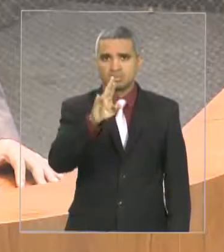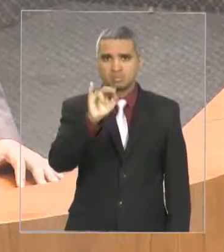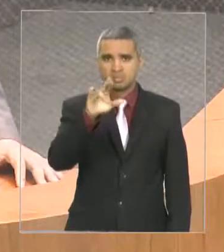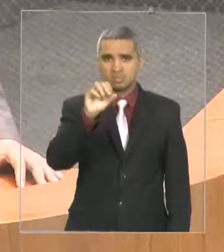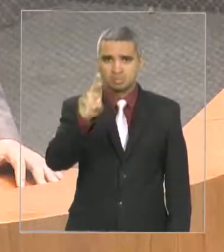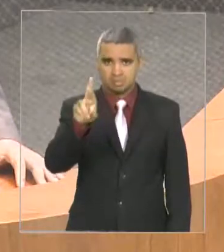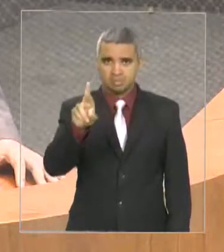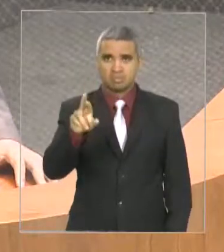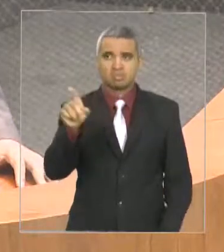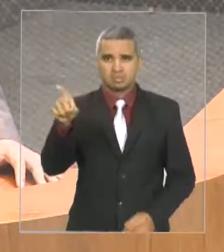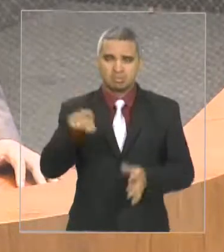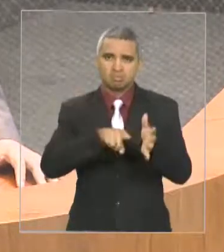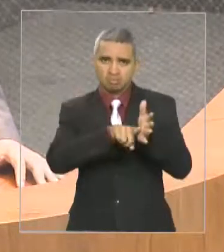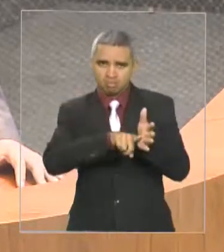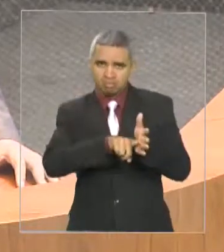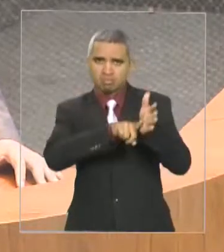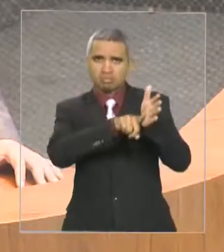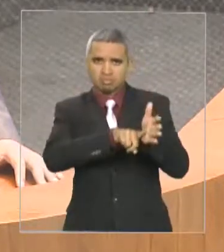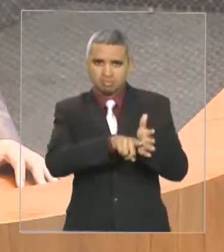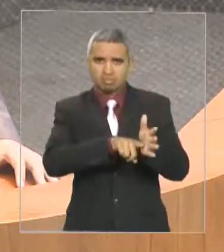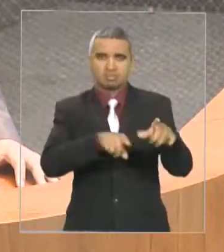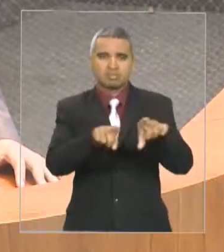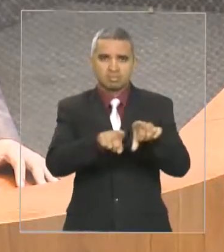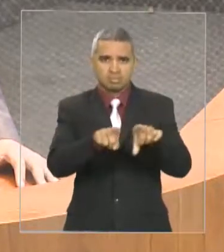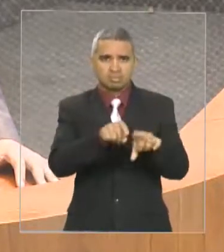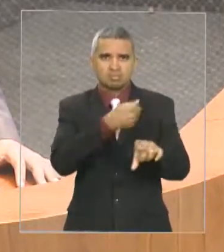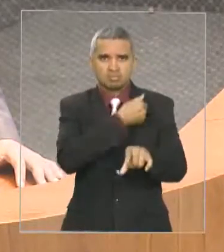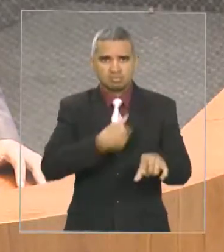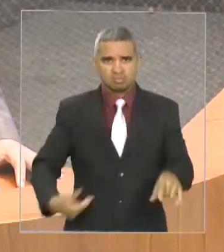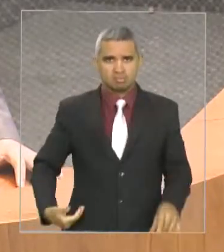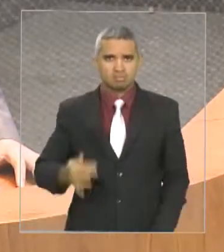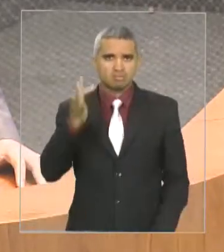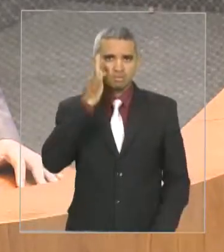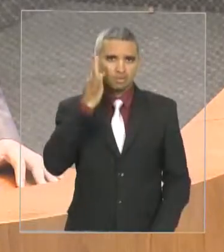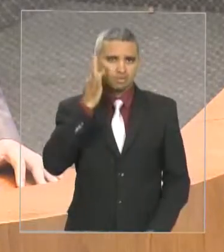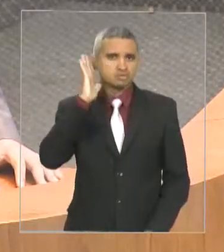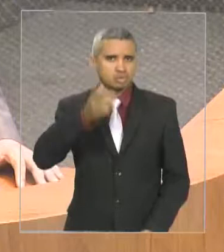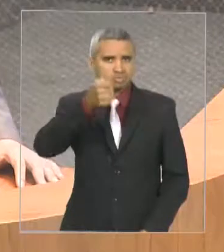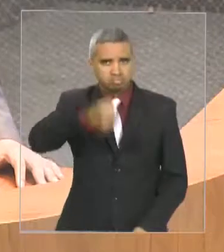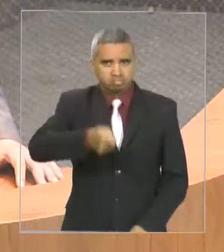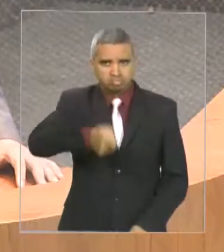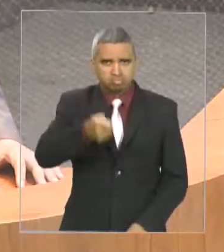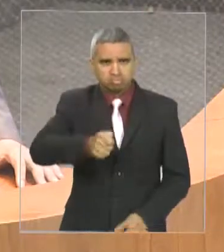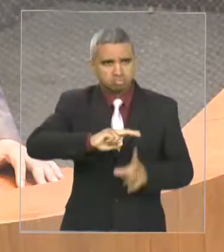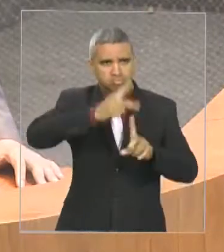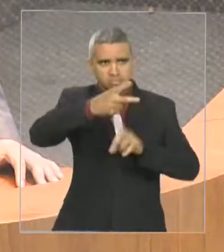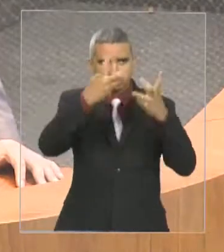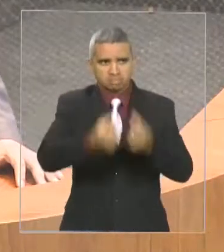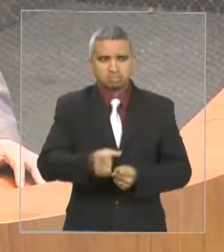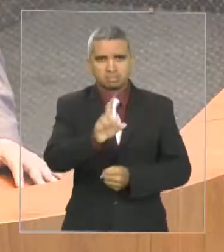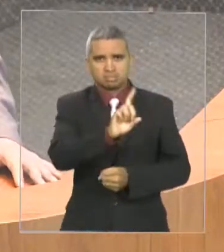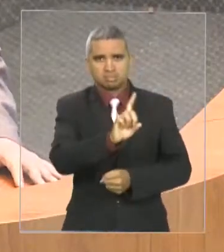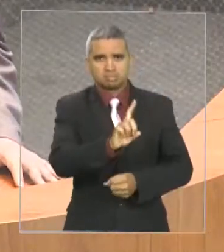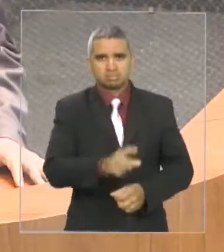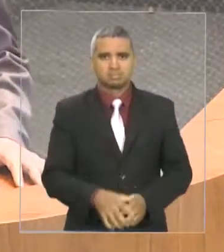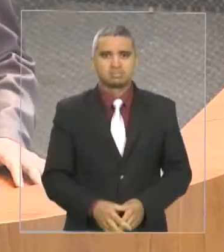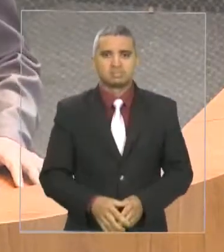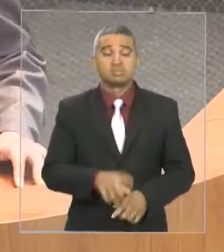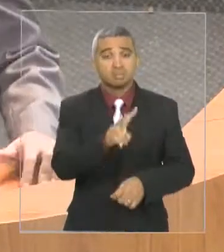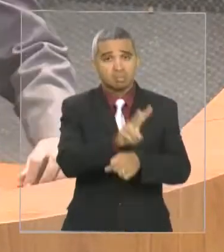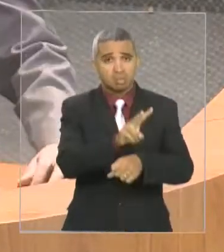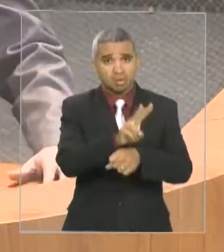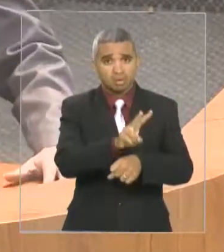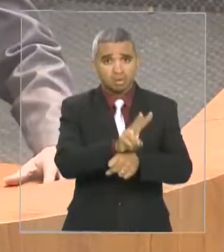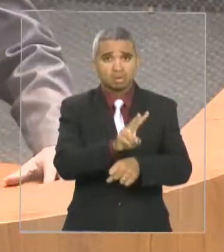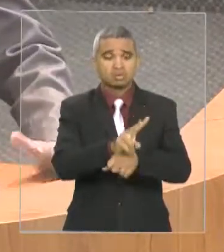o governo Flávio Dino se posicionando claramente em relação a essa questão. É uma postura de quem protege os interesses